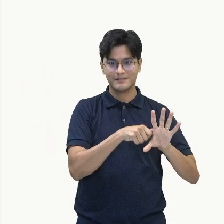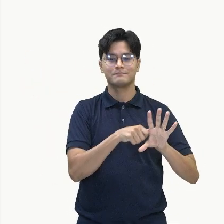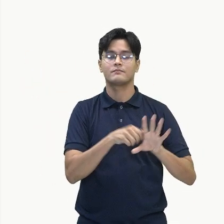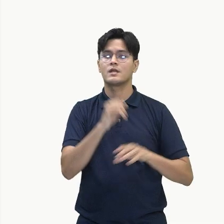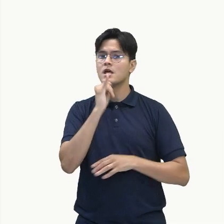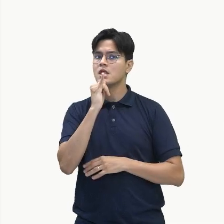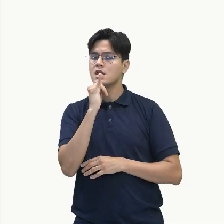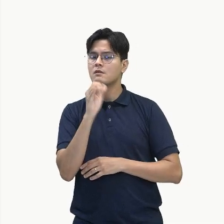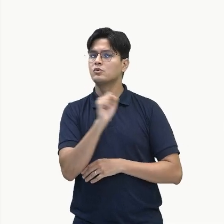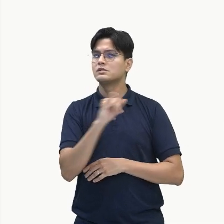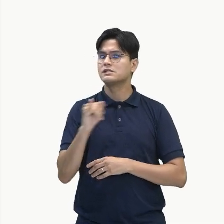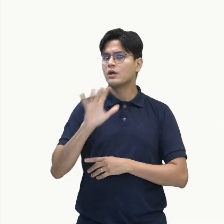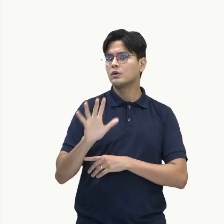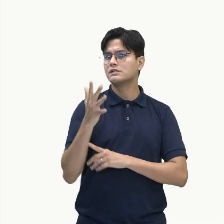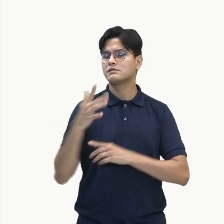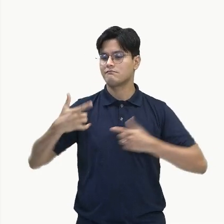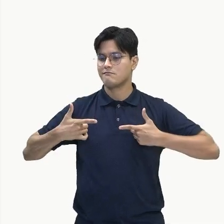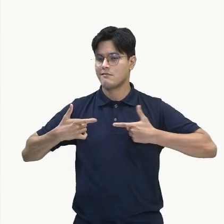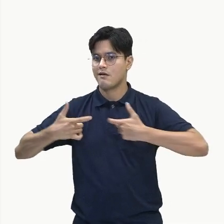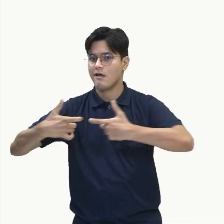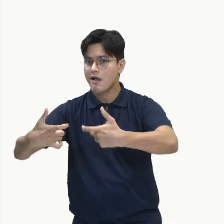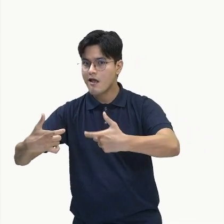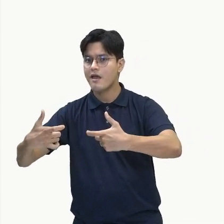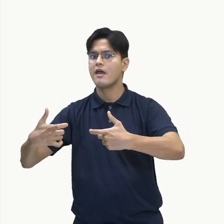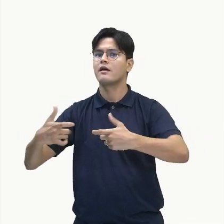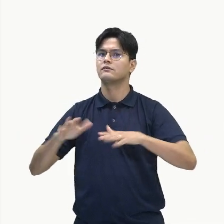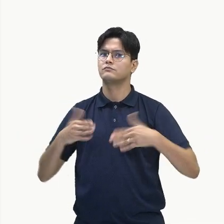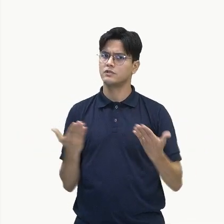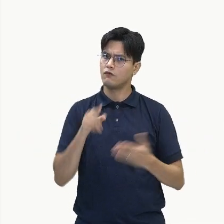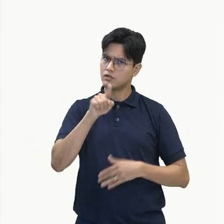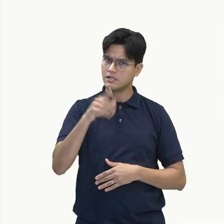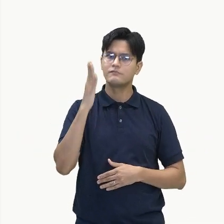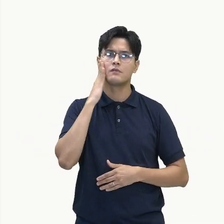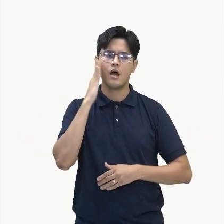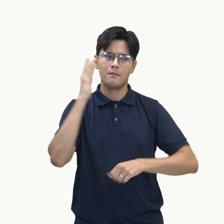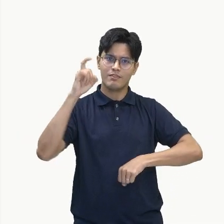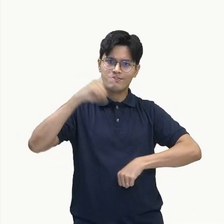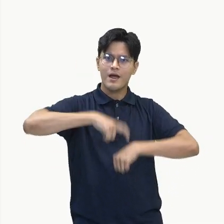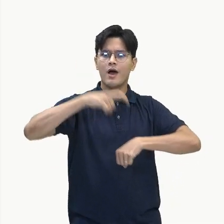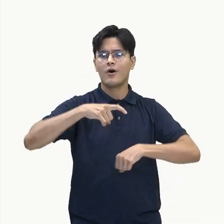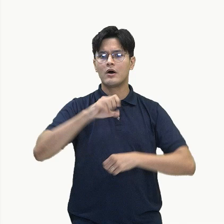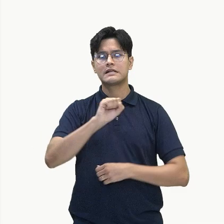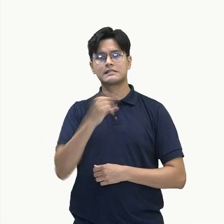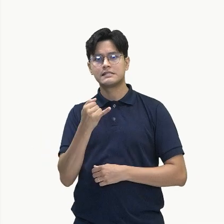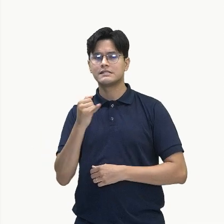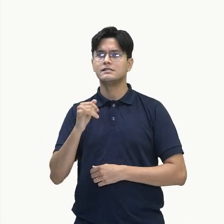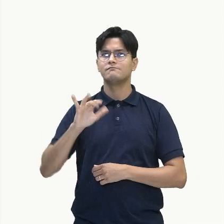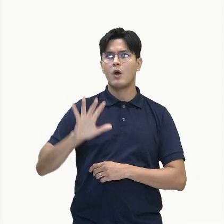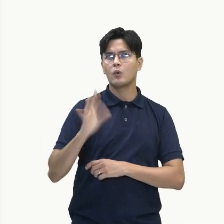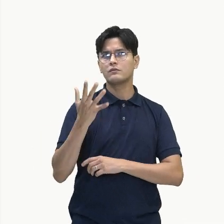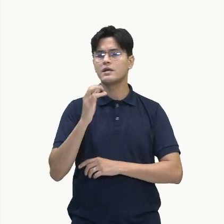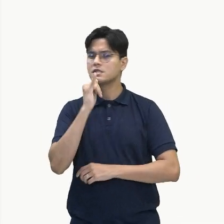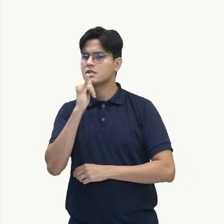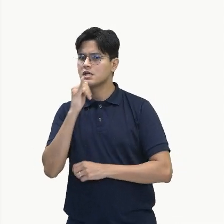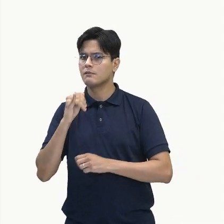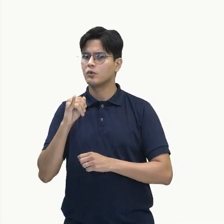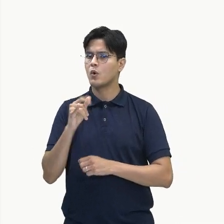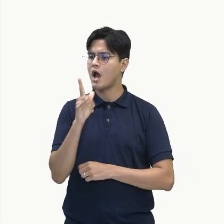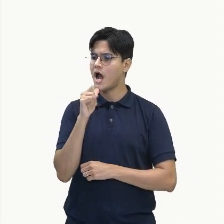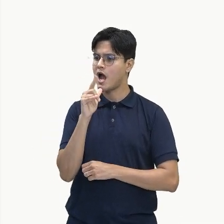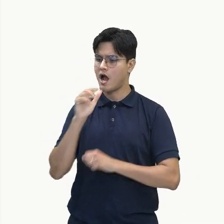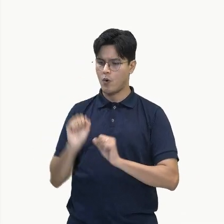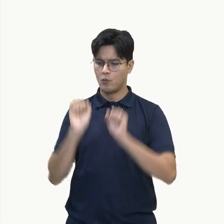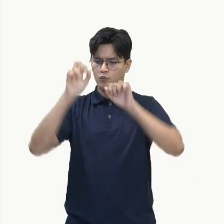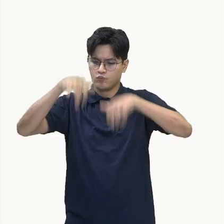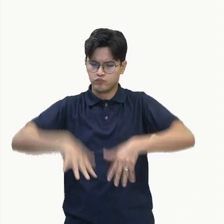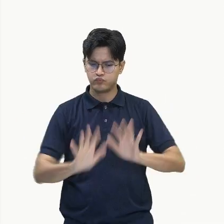tem um desastre natural, um tsunami, você acompanha as imagens, as notícias em tempo real. Isso é fruto deste